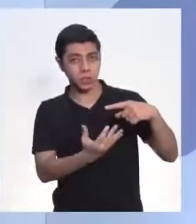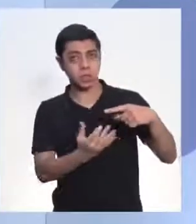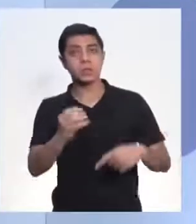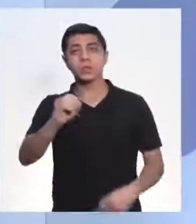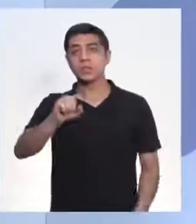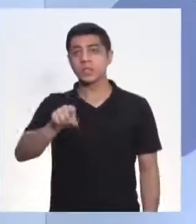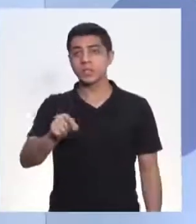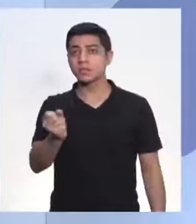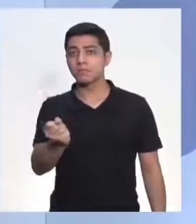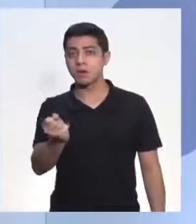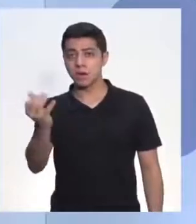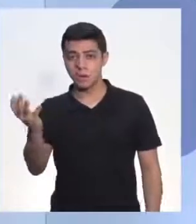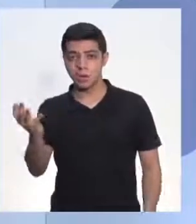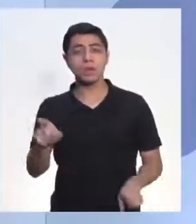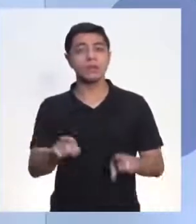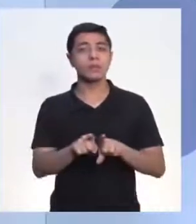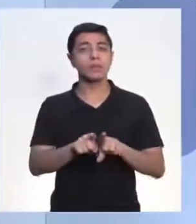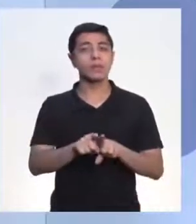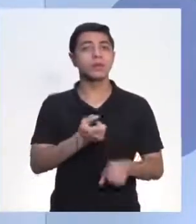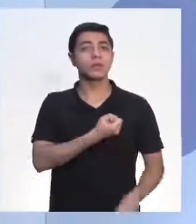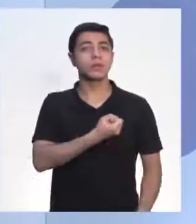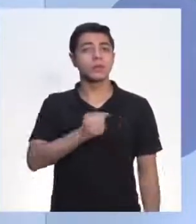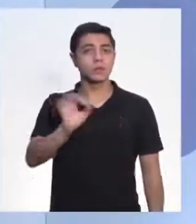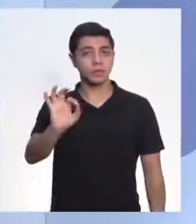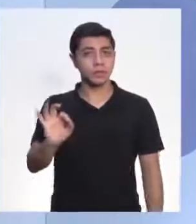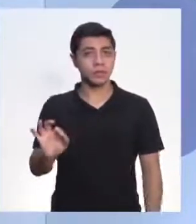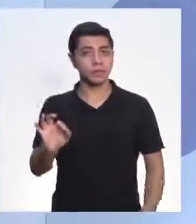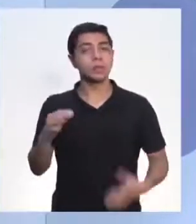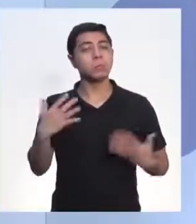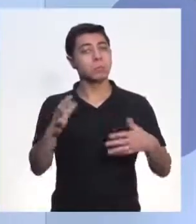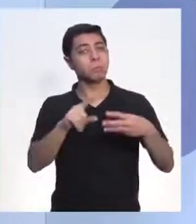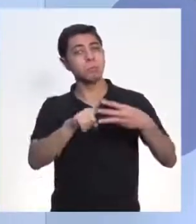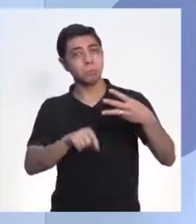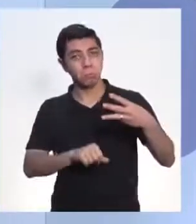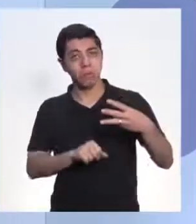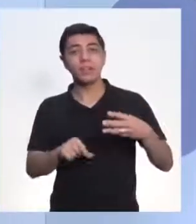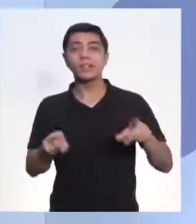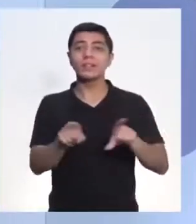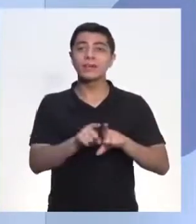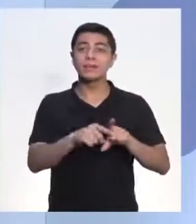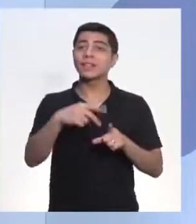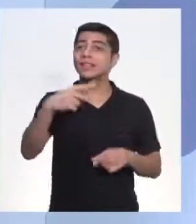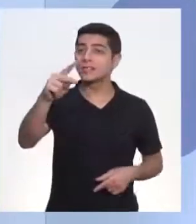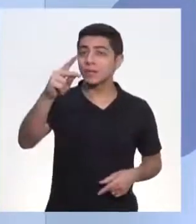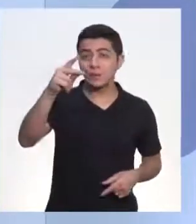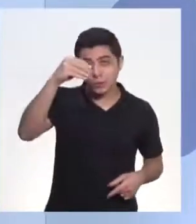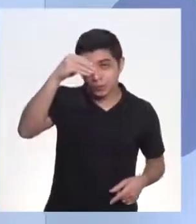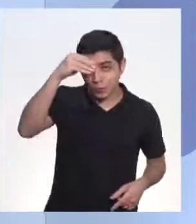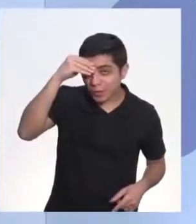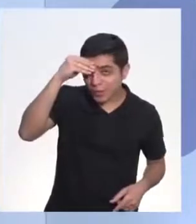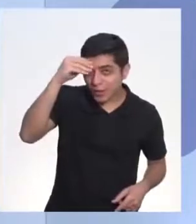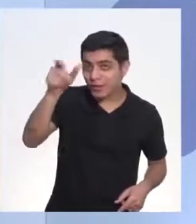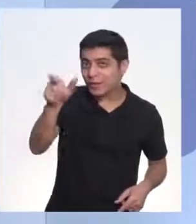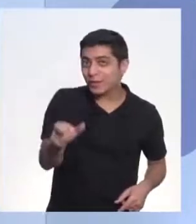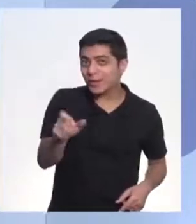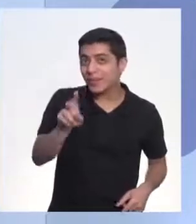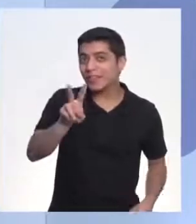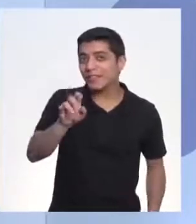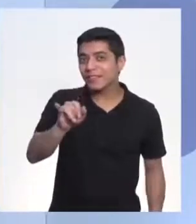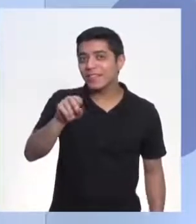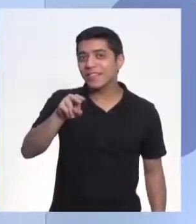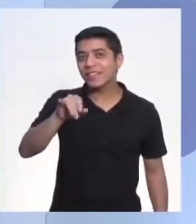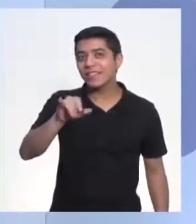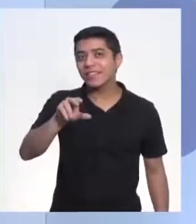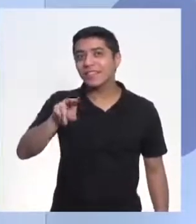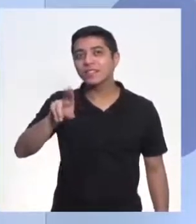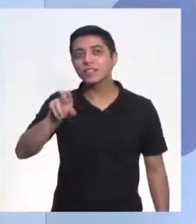Ale? Como sempre, participando aqui da aula, o seu sobrinho, né? O Vinícius Chaves